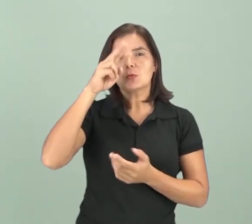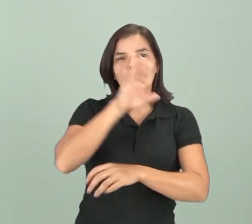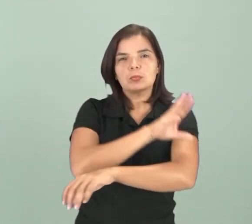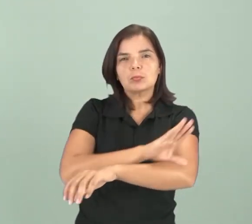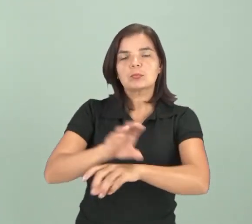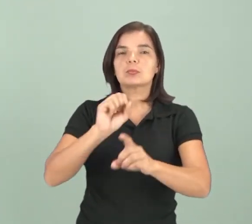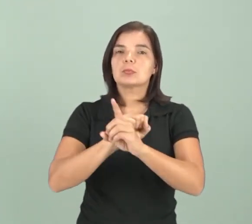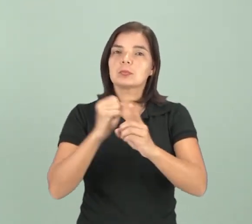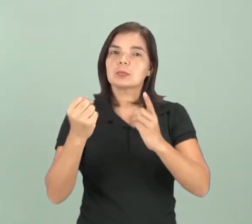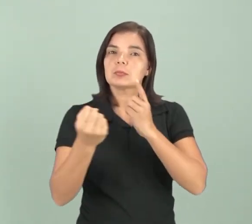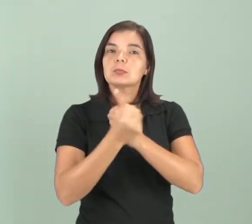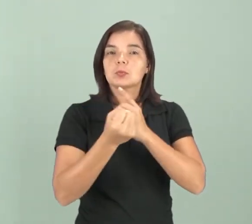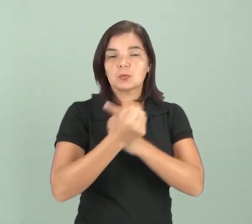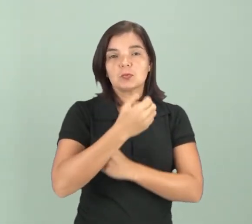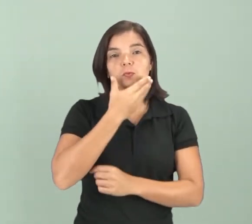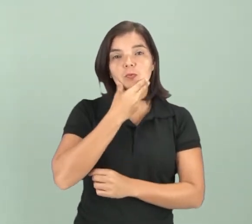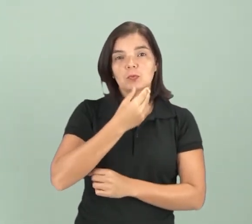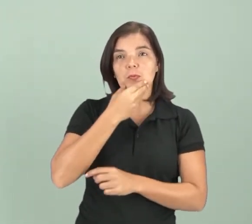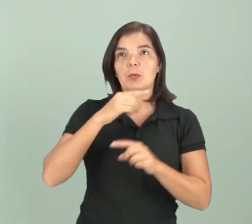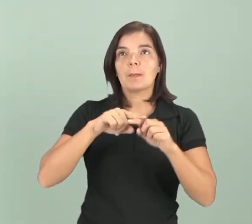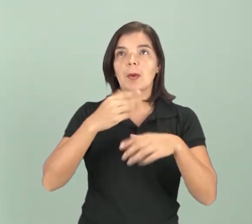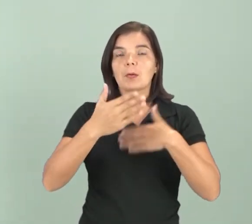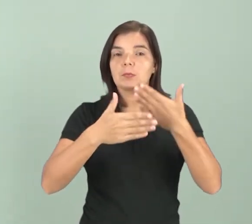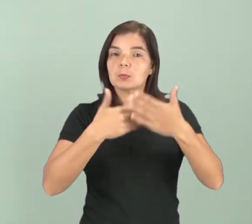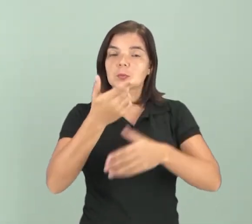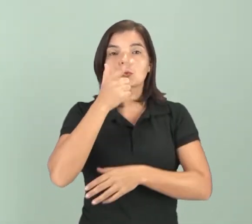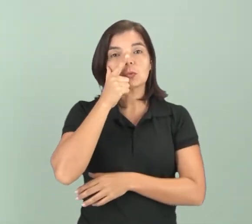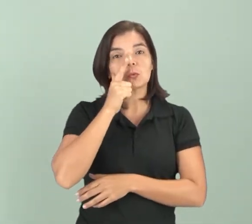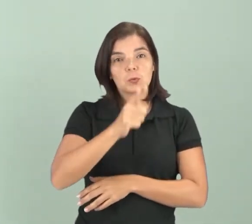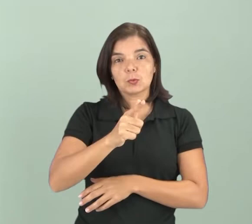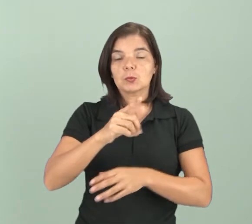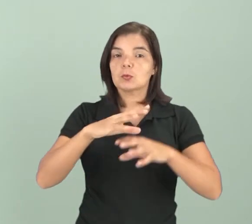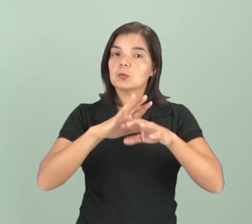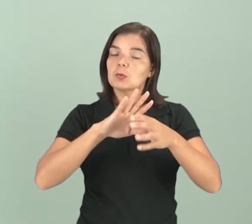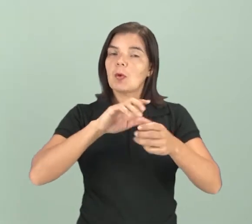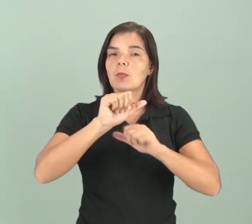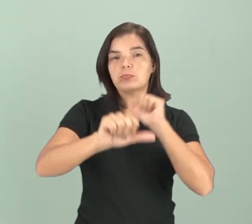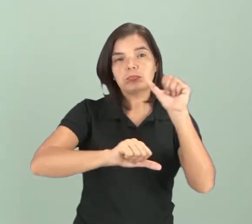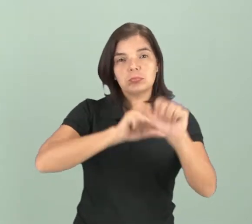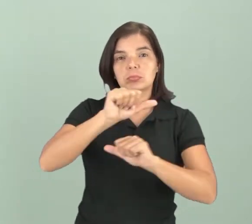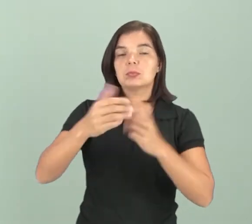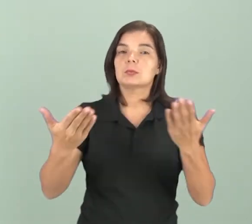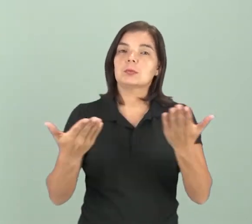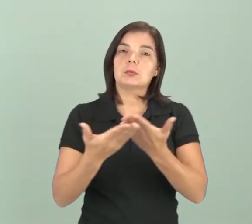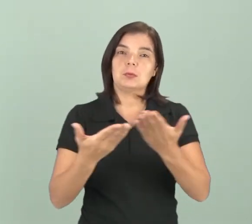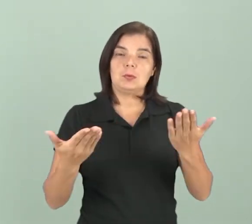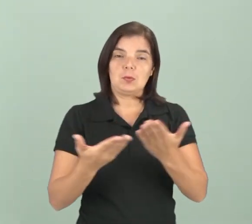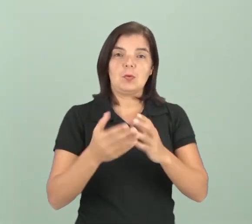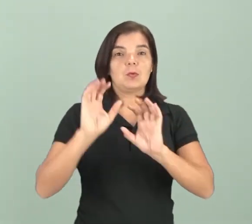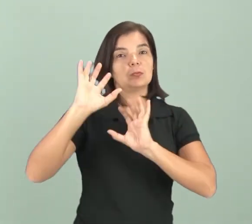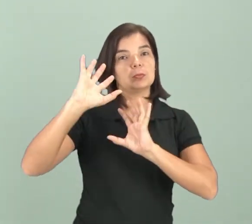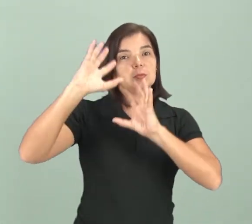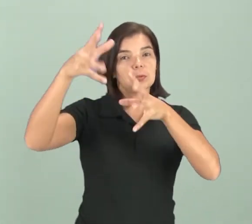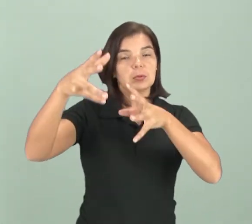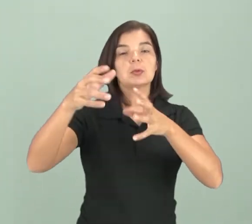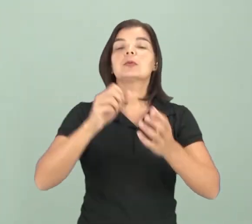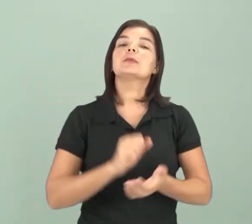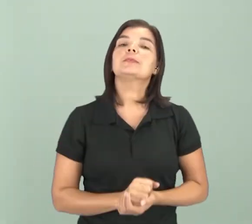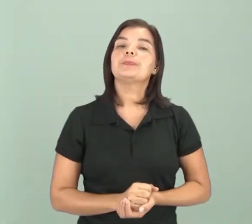cultural, social, né, do machismo, mas aos poucos ele conseguiu reverter, e hoje o basquete é